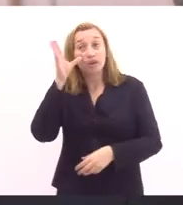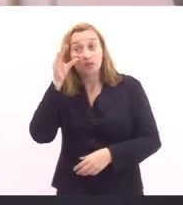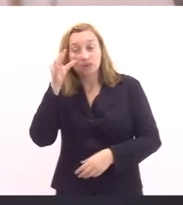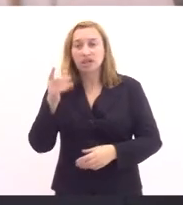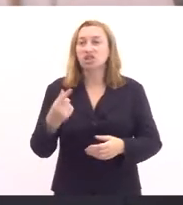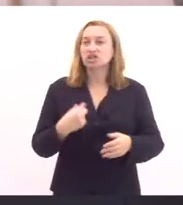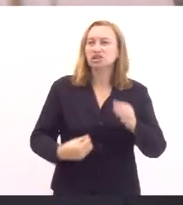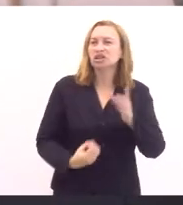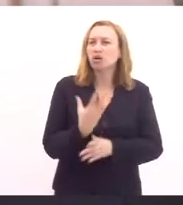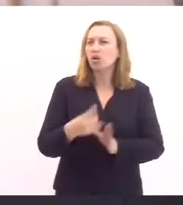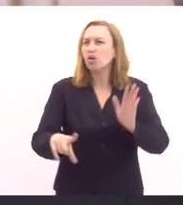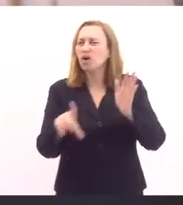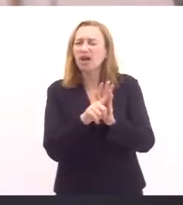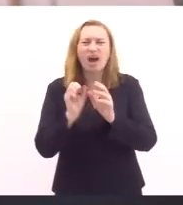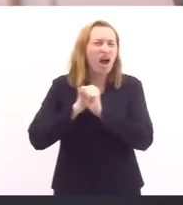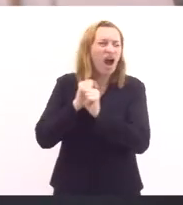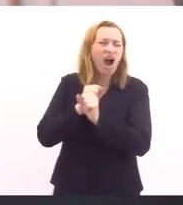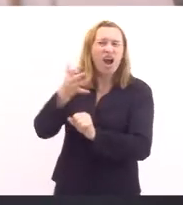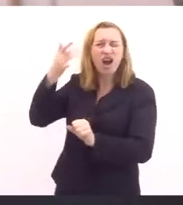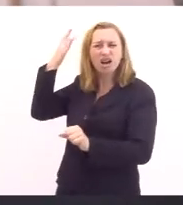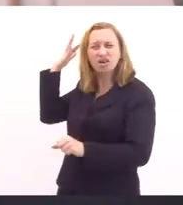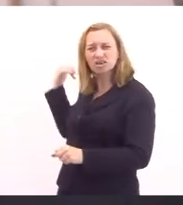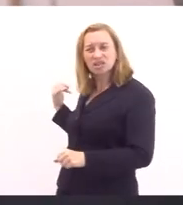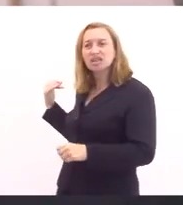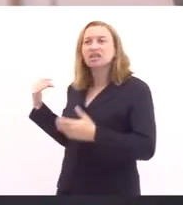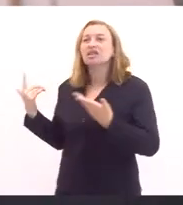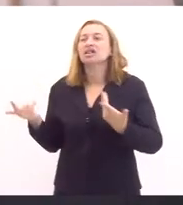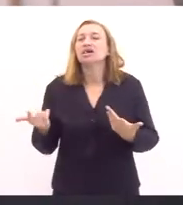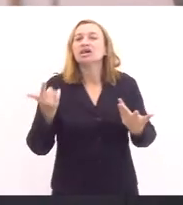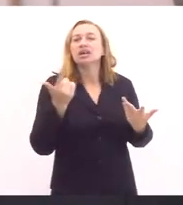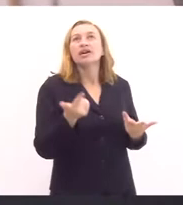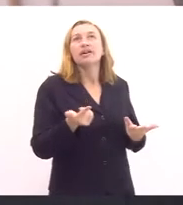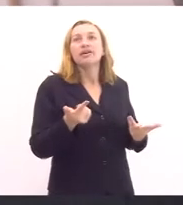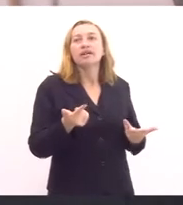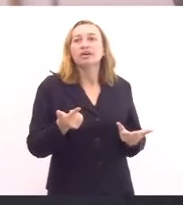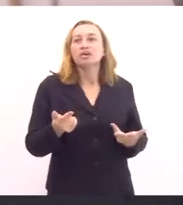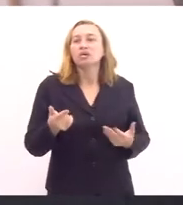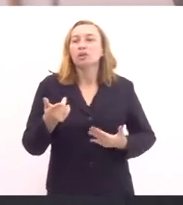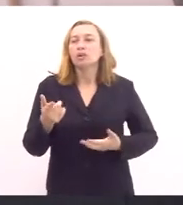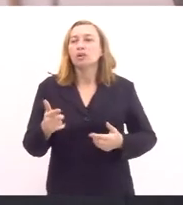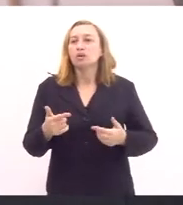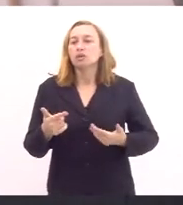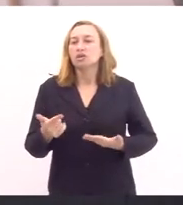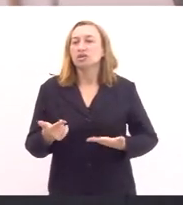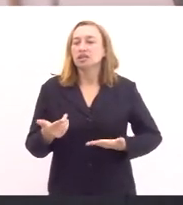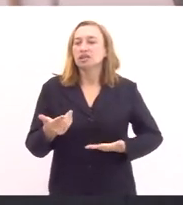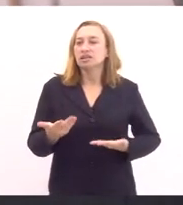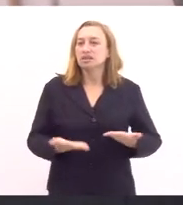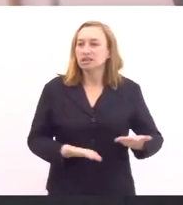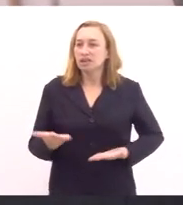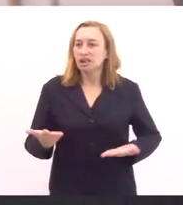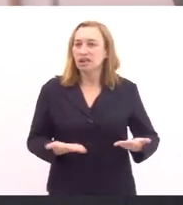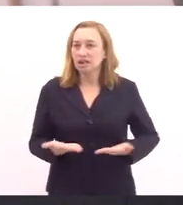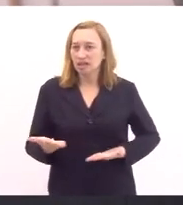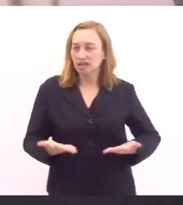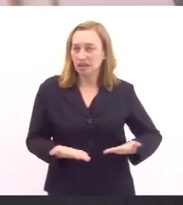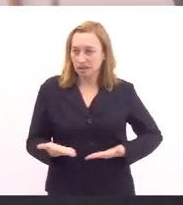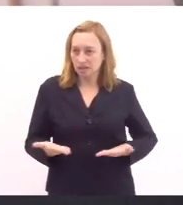a gente fez uma lei há muitos anos atrás que determinava que os empregados domésticos as